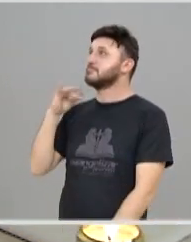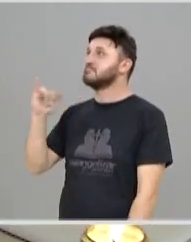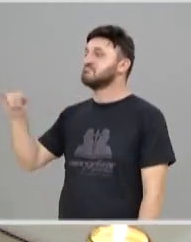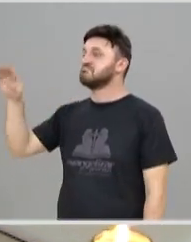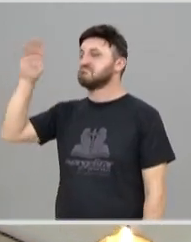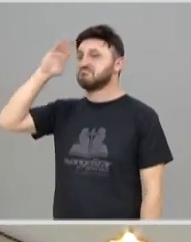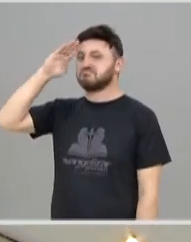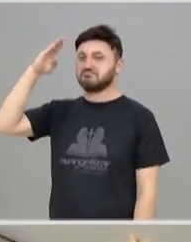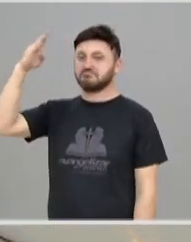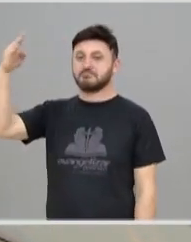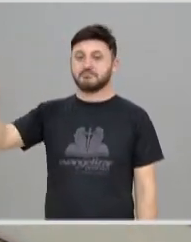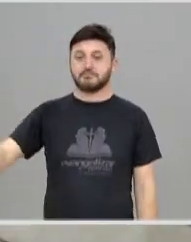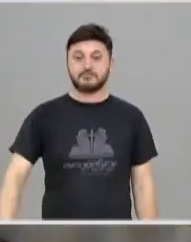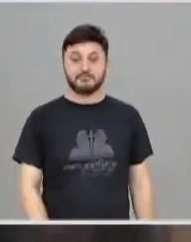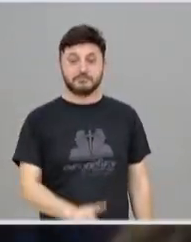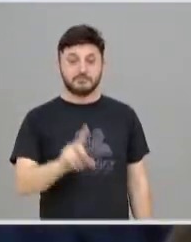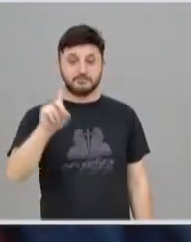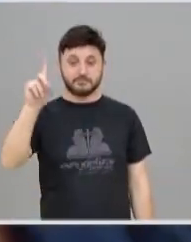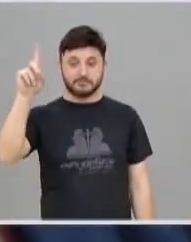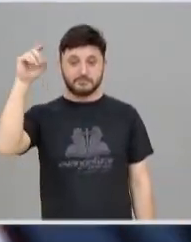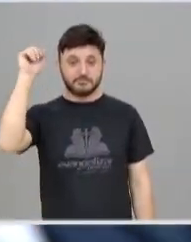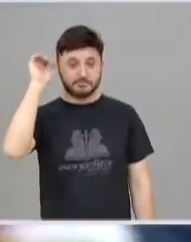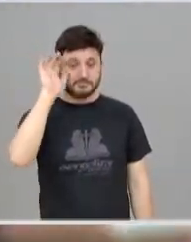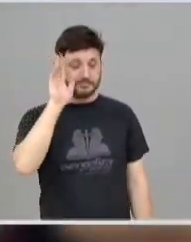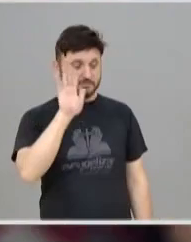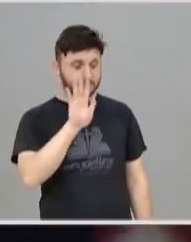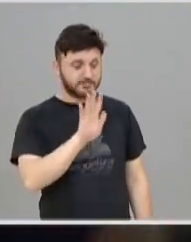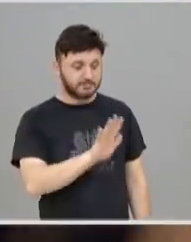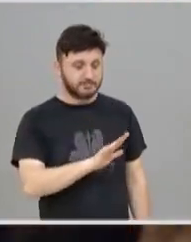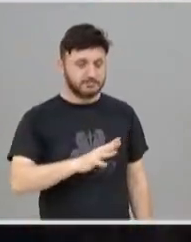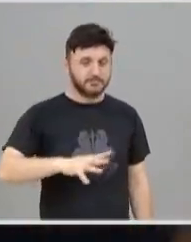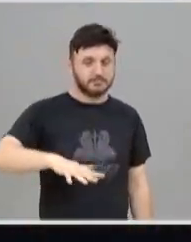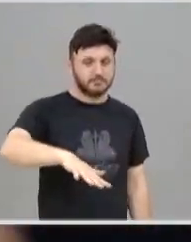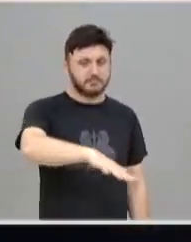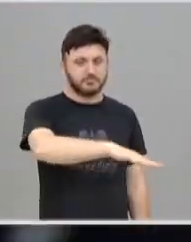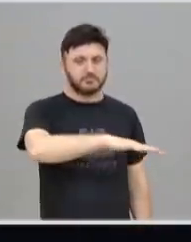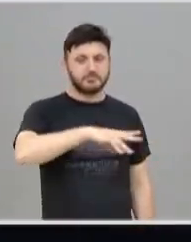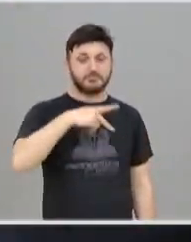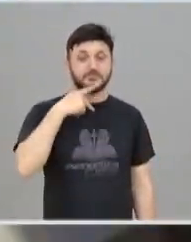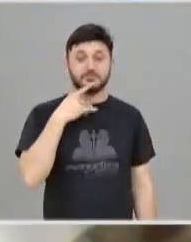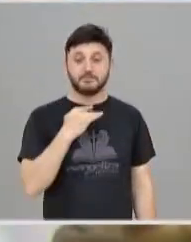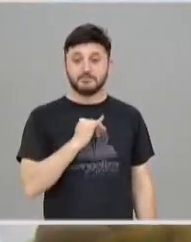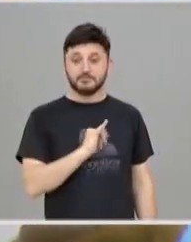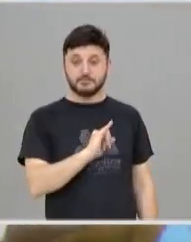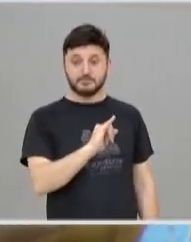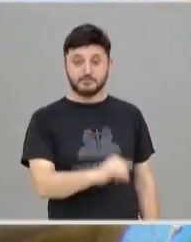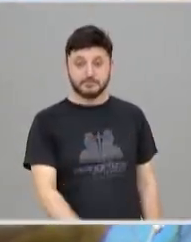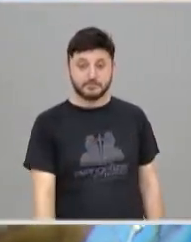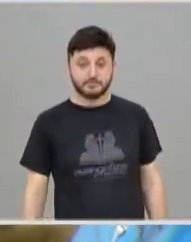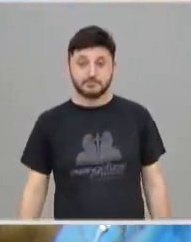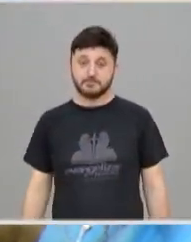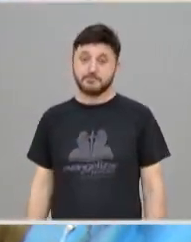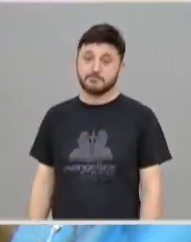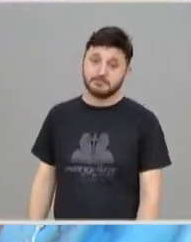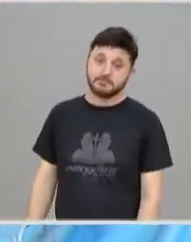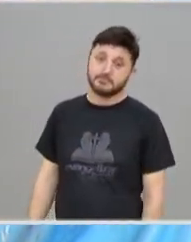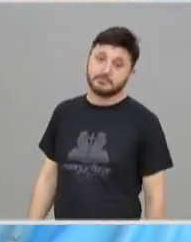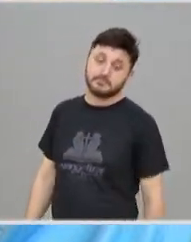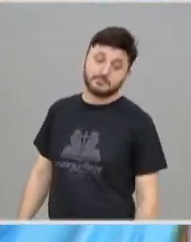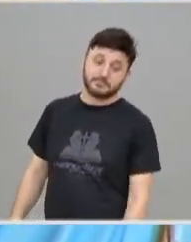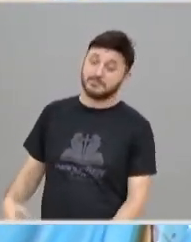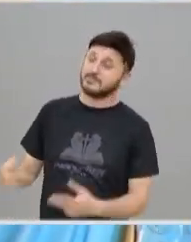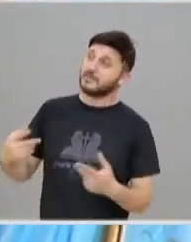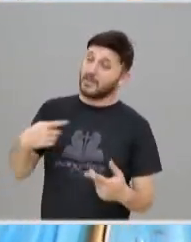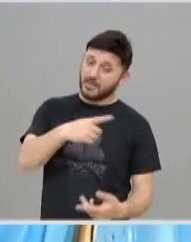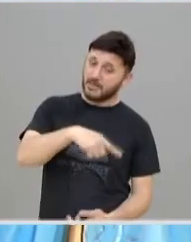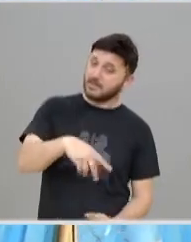pais. Deus, olhai por todos os pais, são vossas imagens na